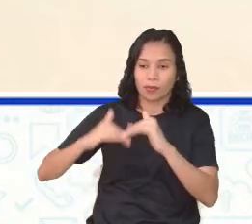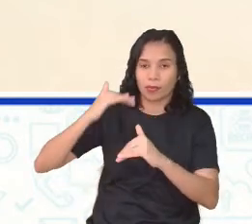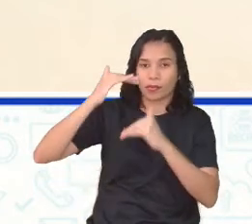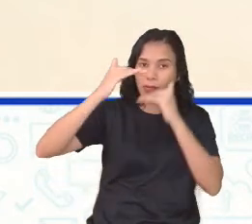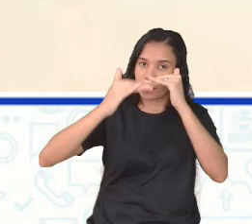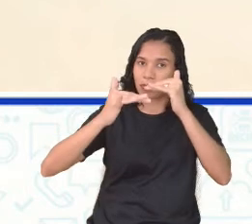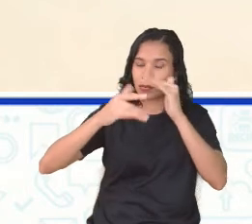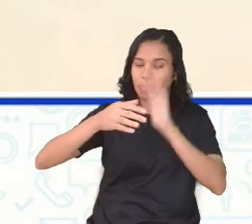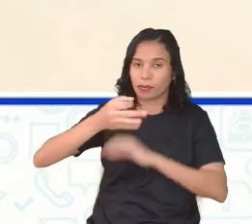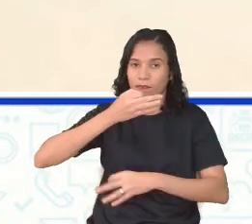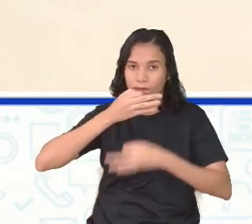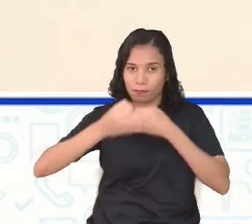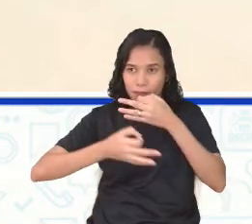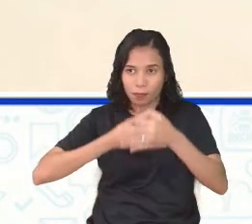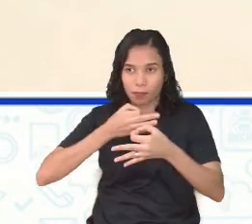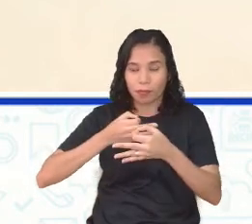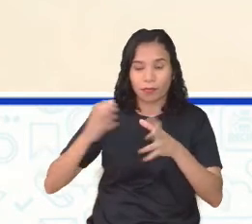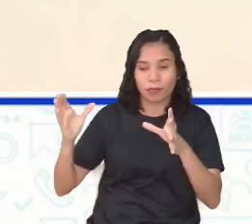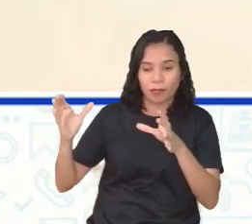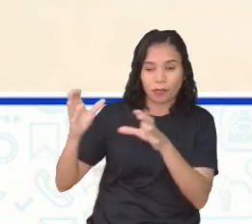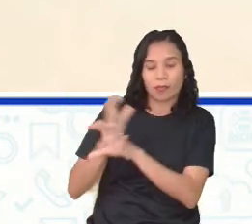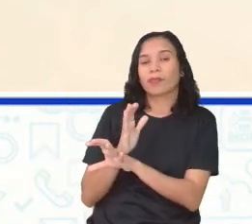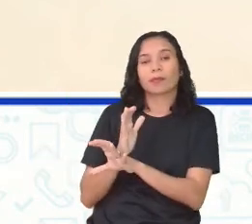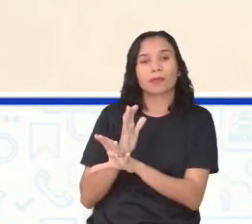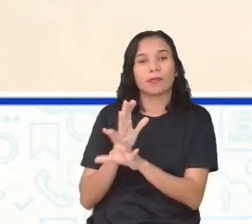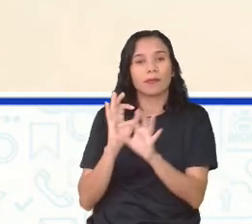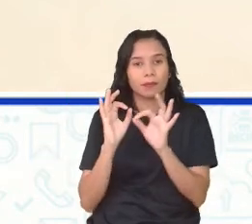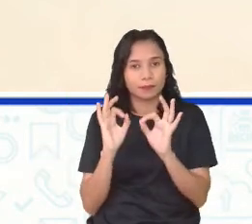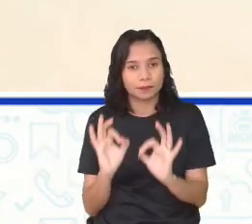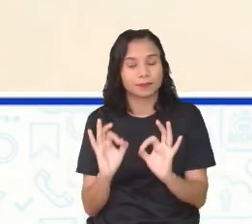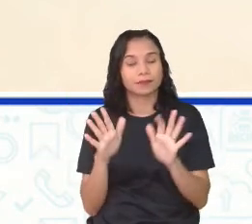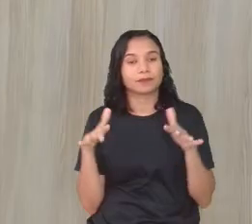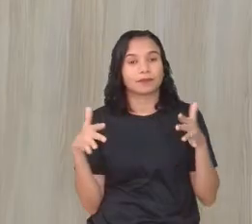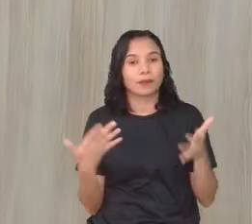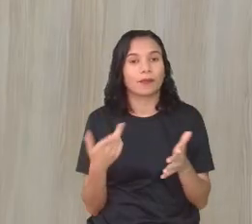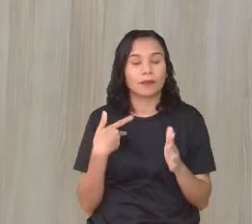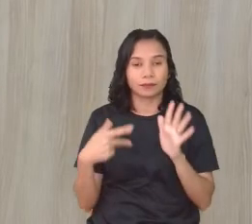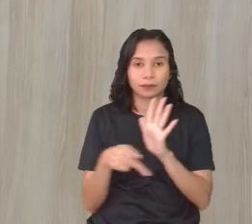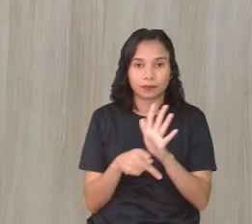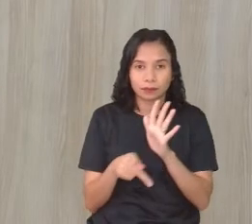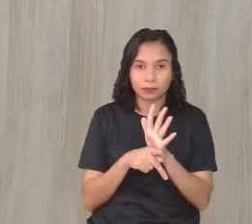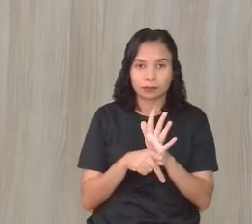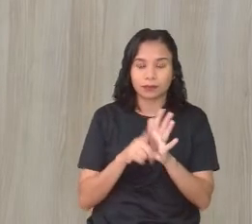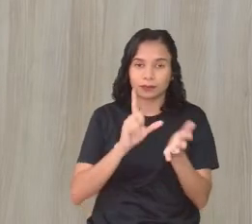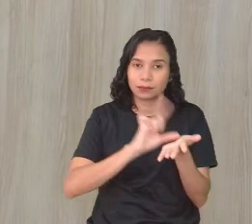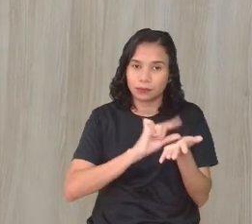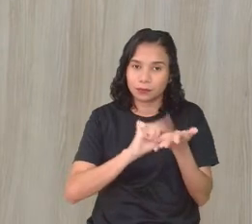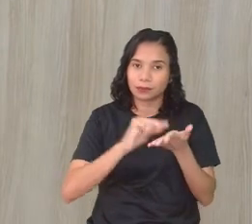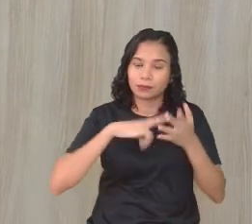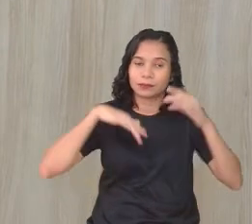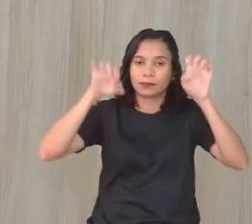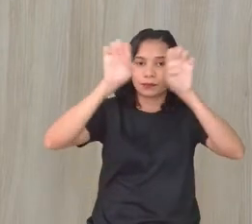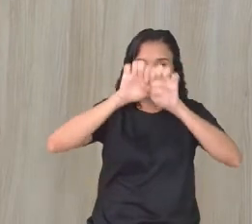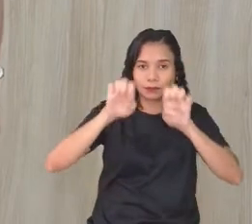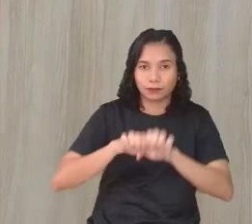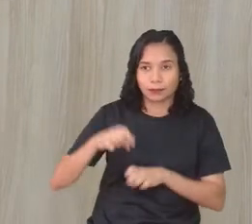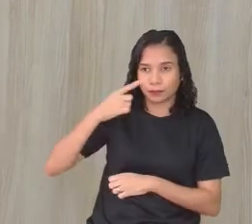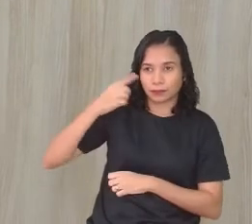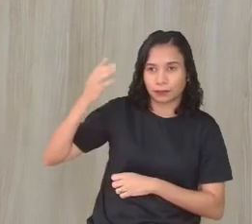com argumentação, e a conclusão, não é? Então, o artigo de opinião, ele se estrutura dessa